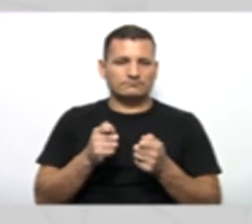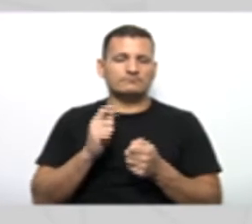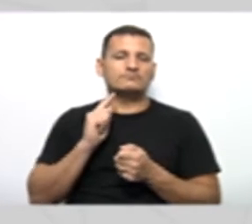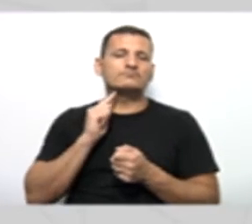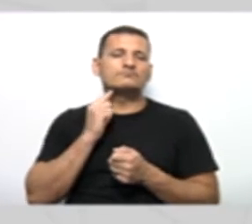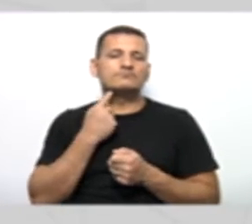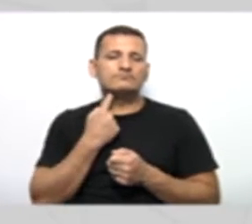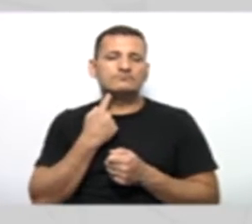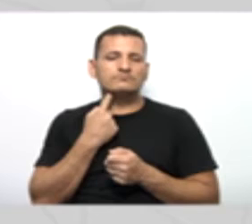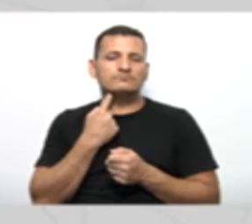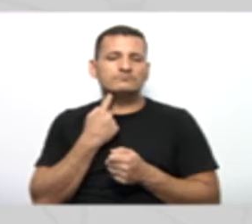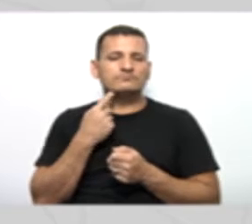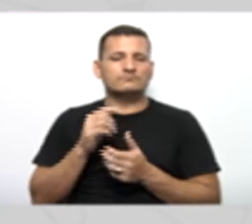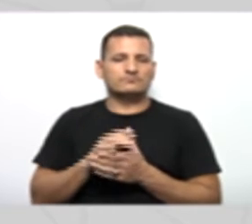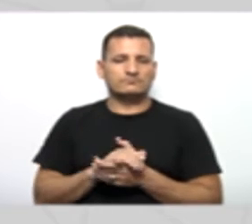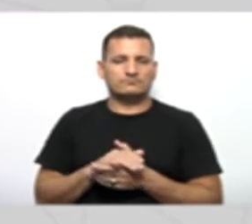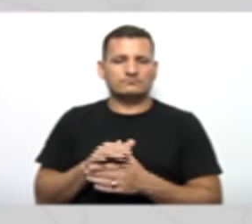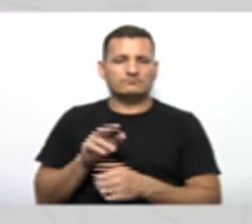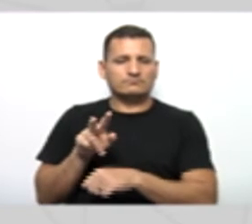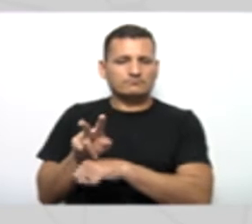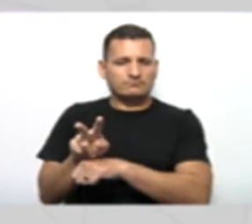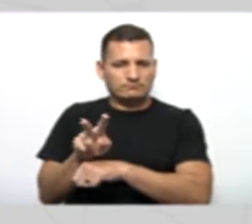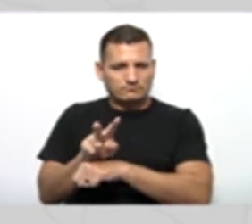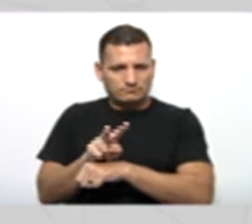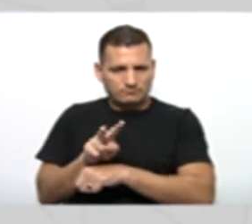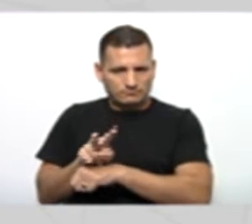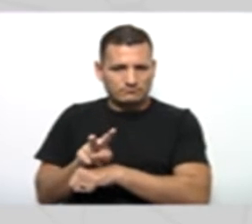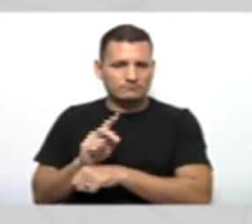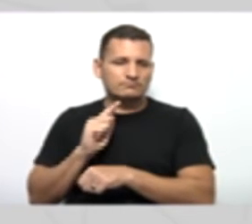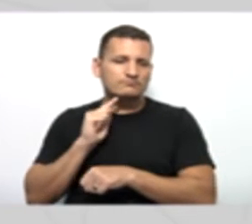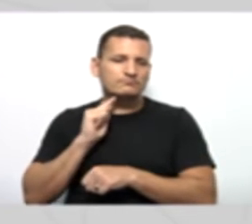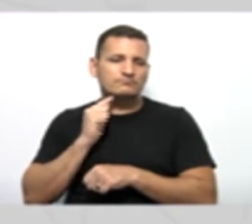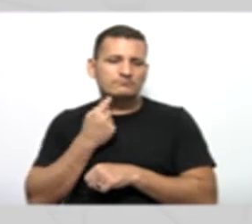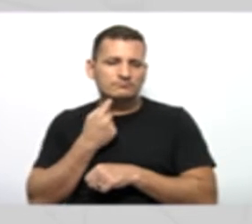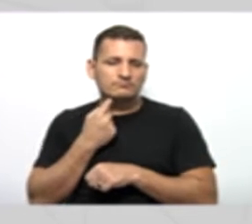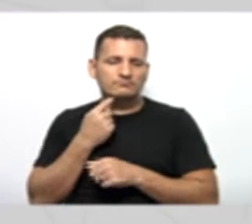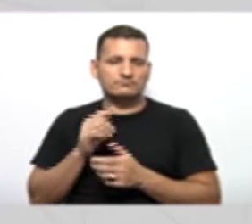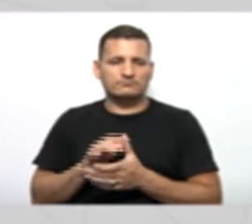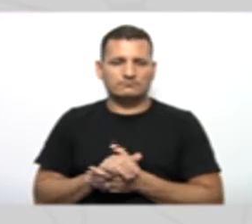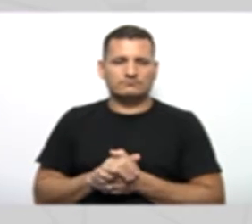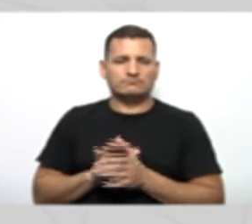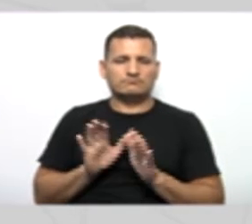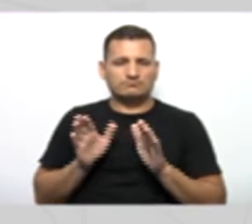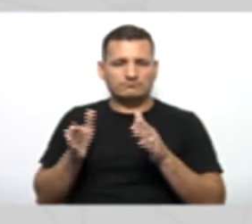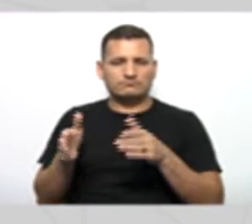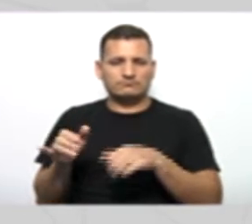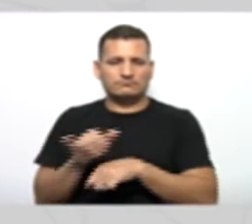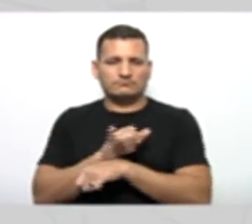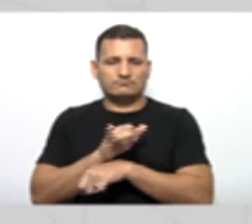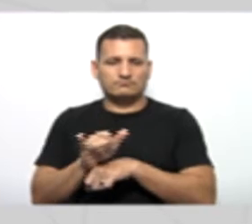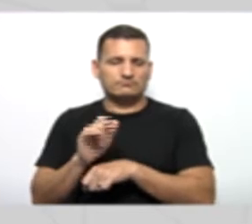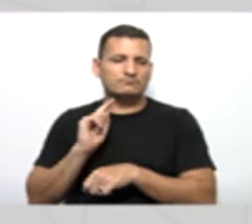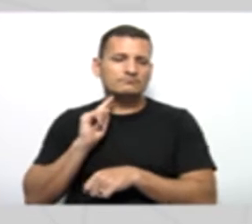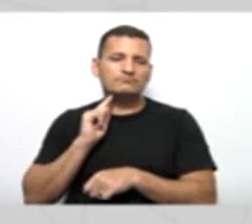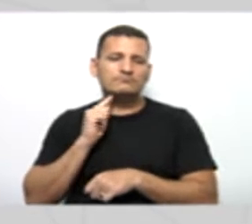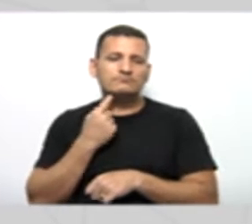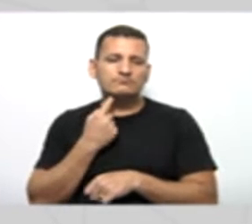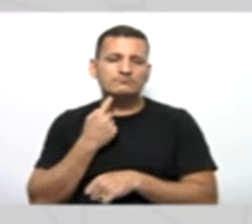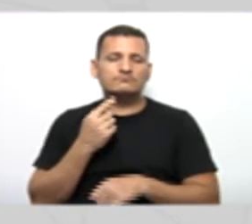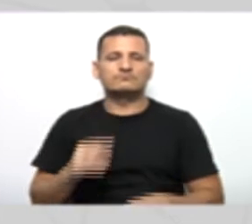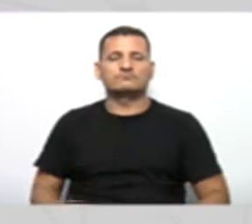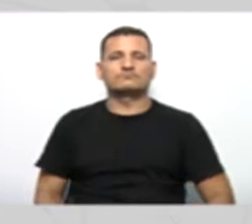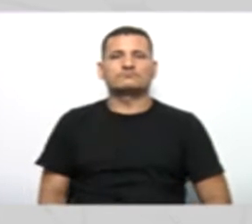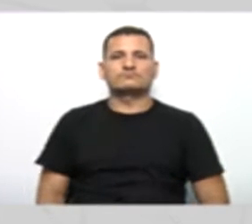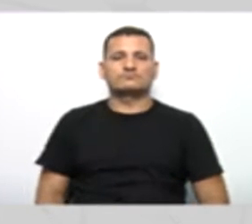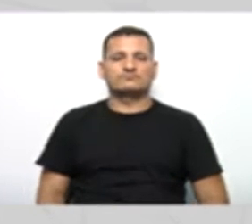poluição, conservação da poluição e abordagem estratégica da